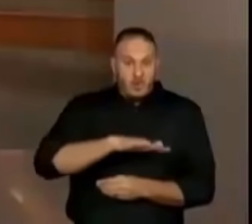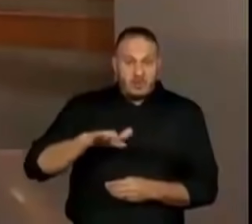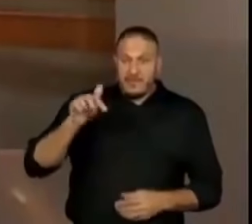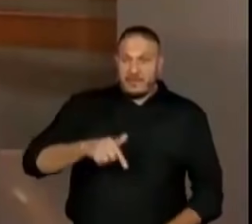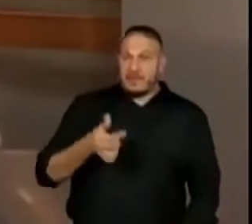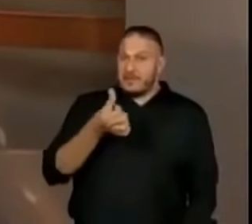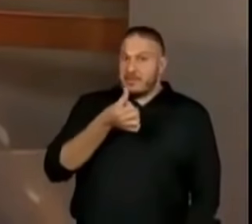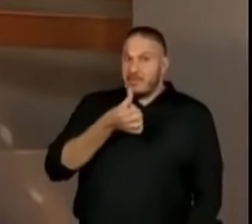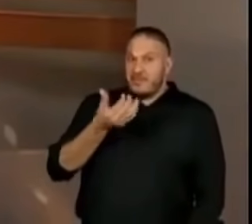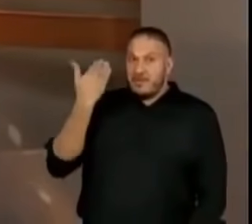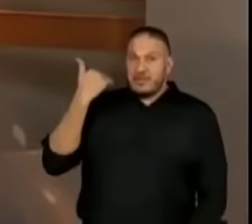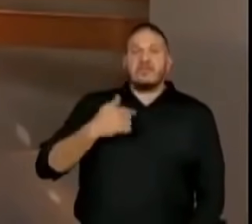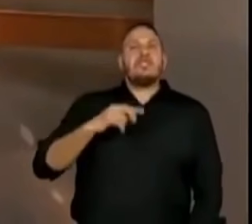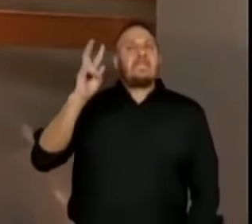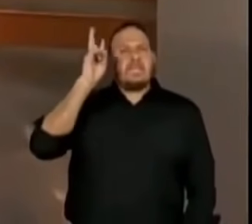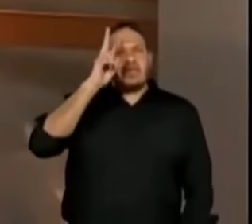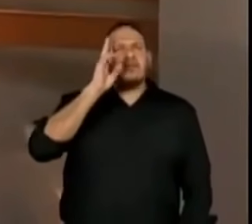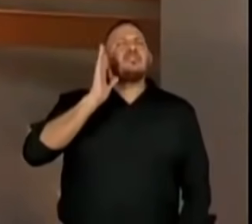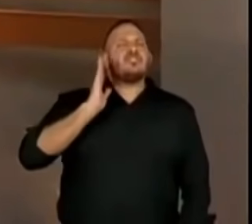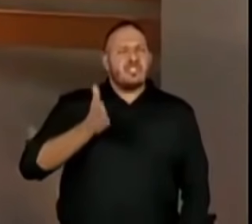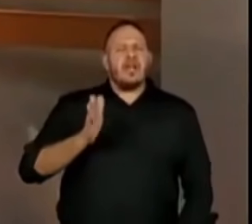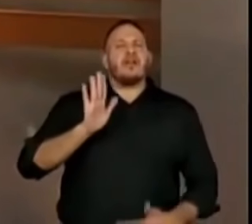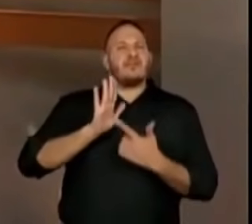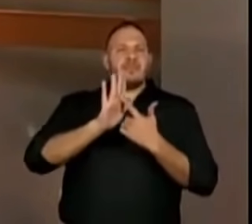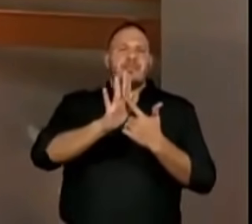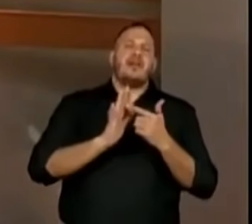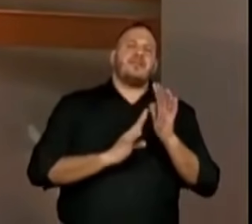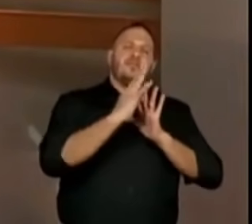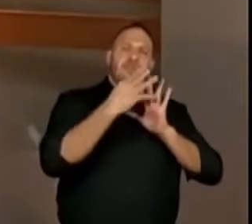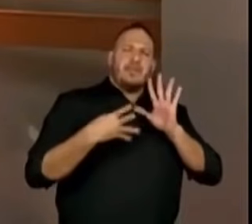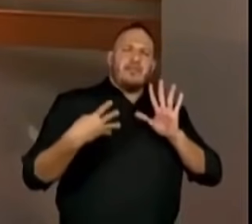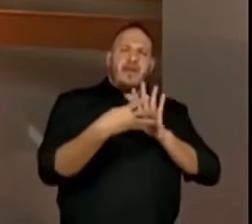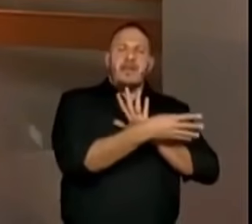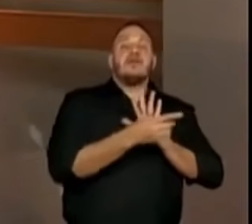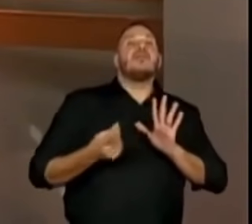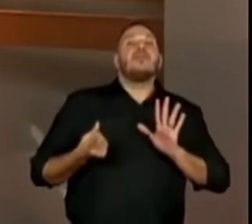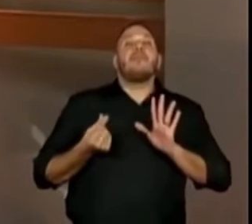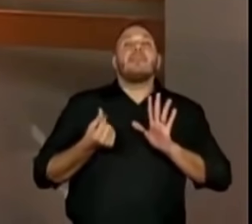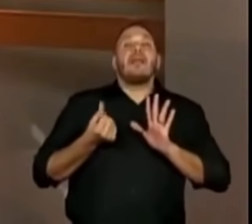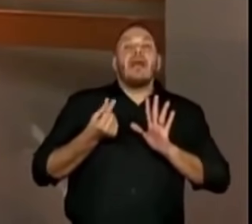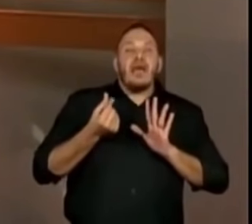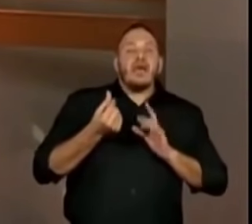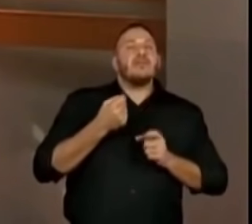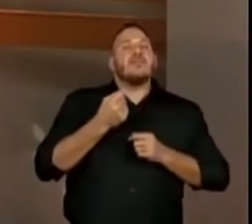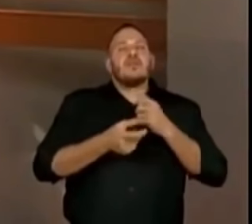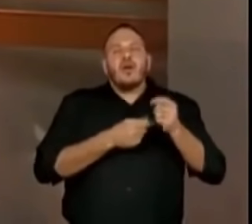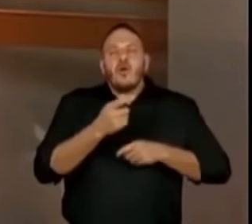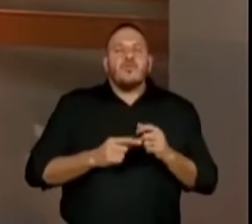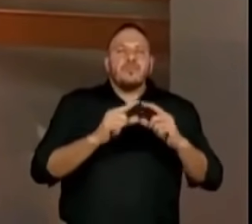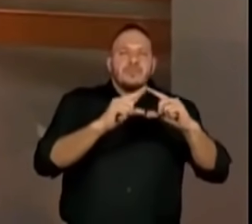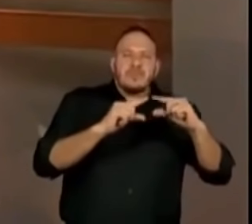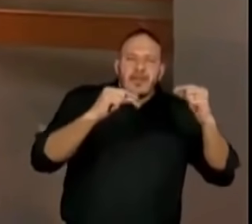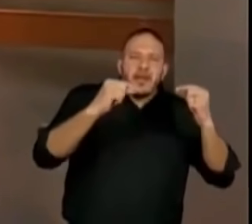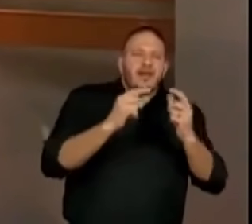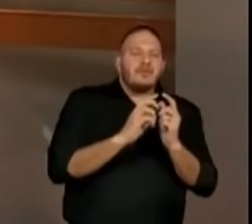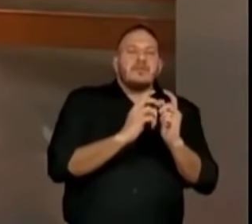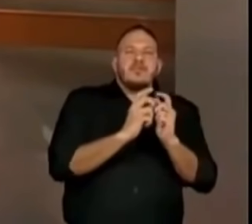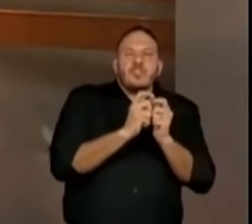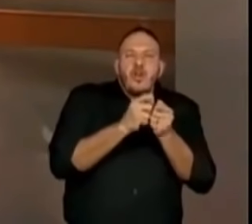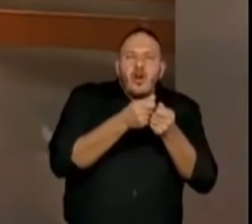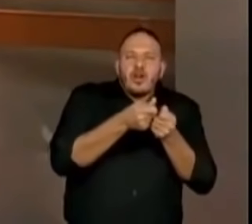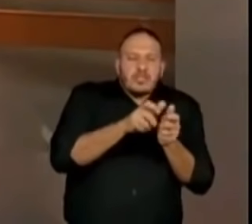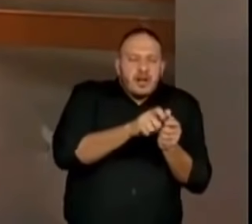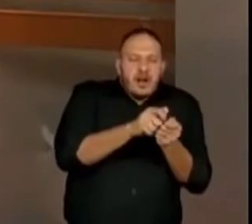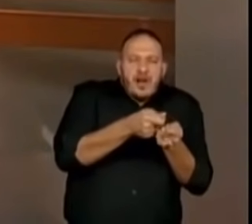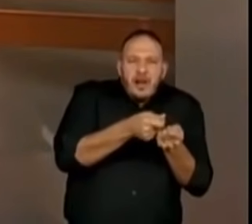sexta-feira, lembra que foi apresentada uma tabela com o preço, né, de algumas castanhas, nozes e assim